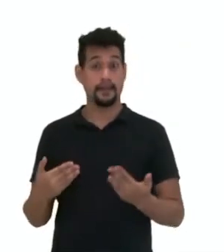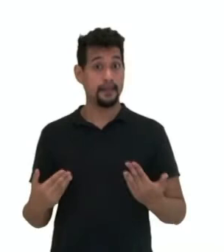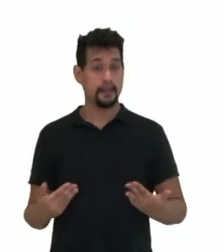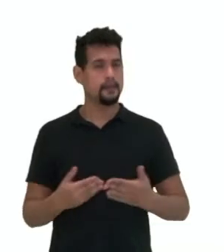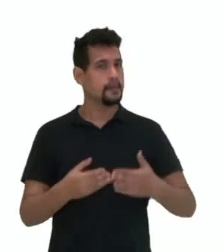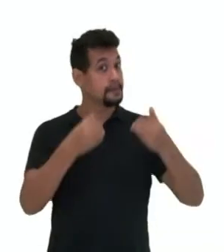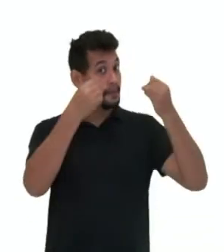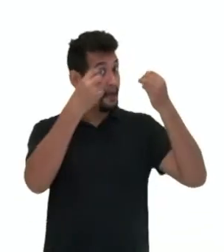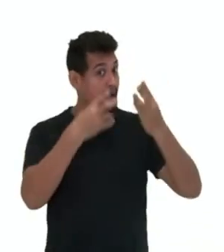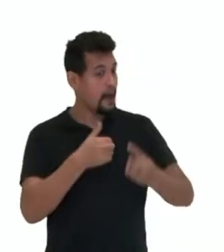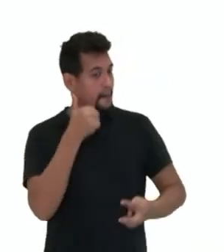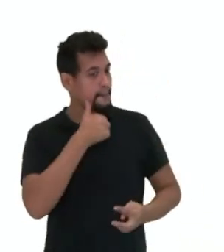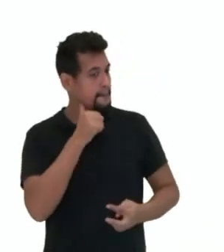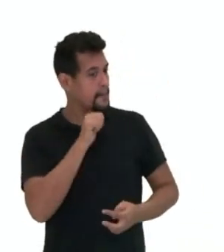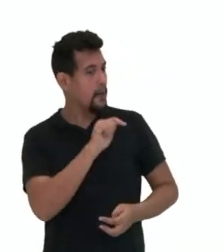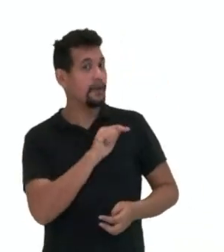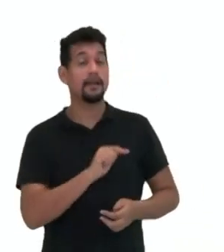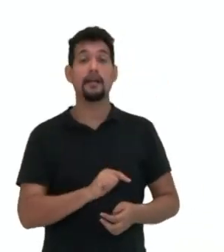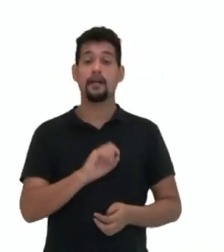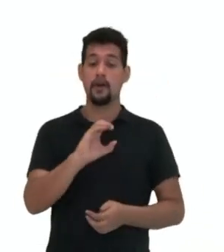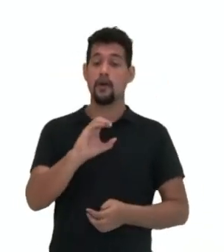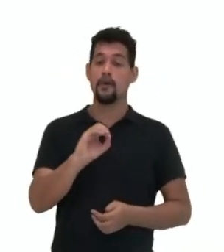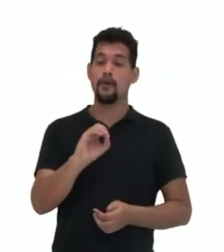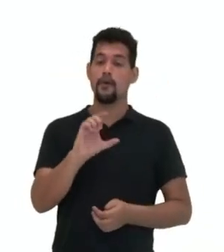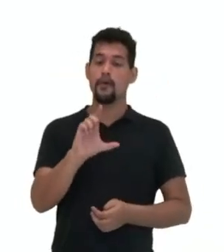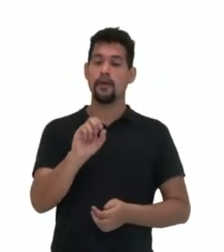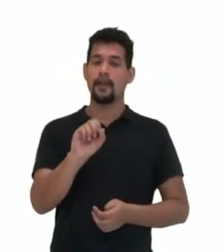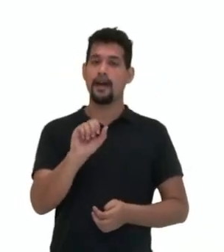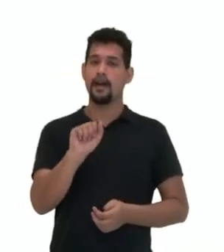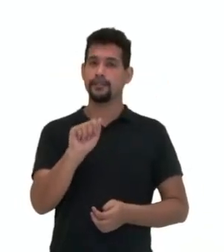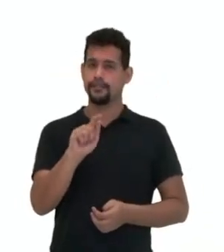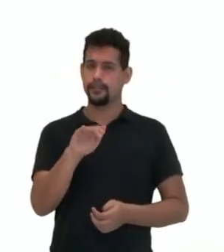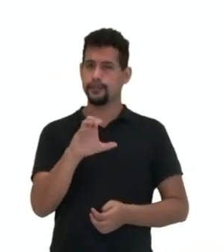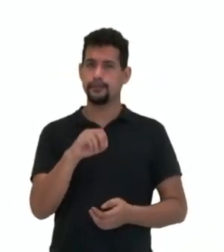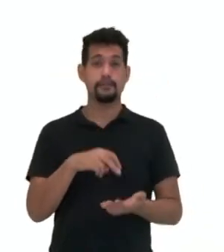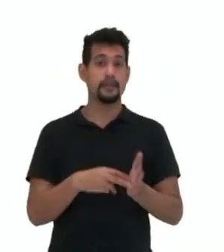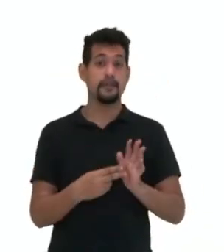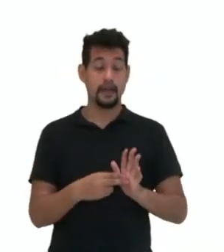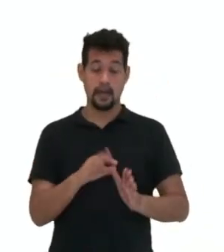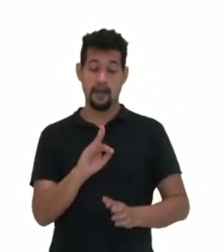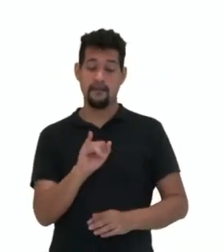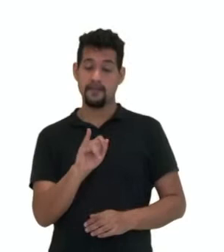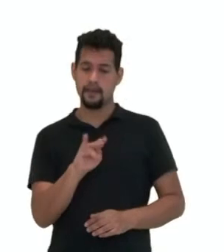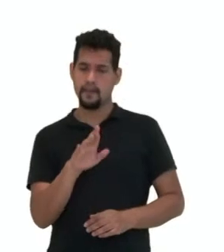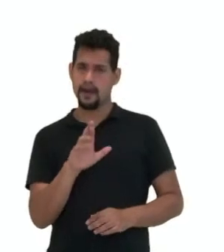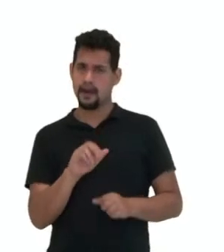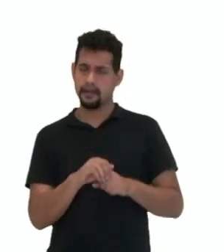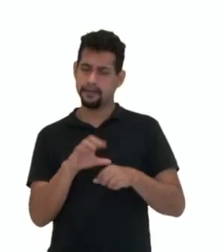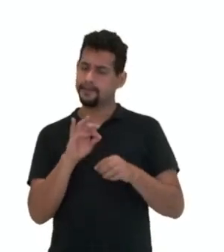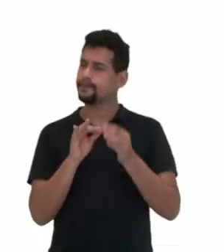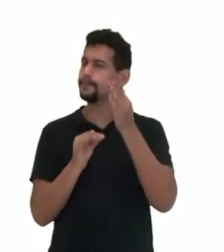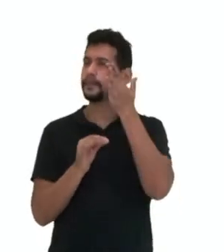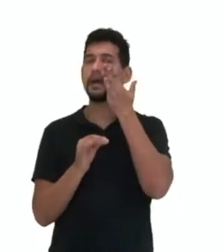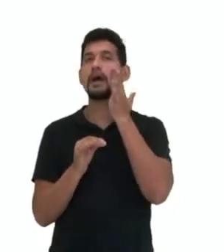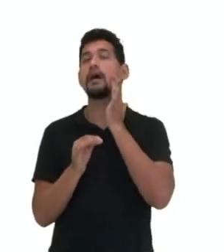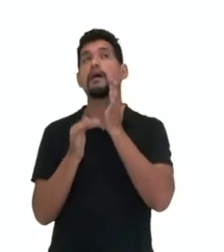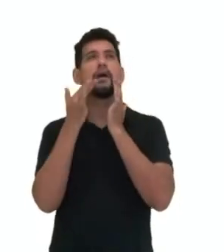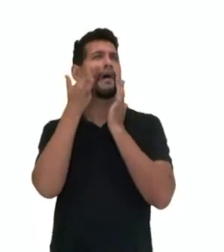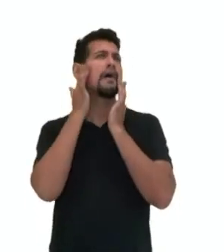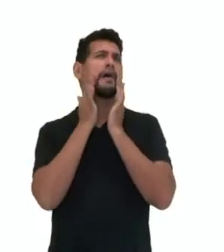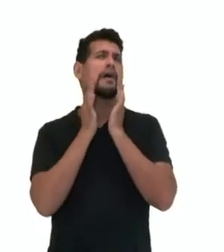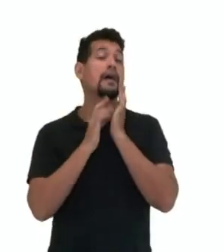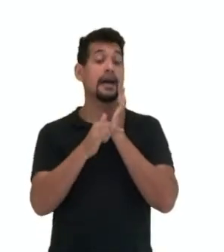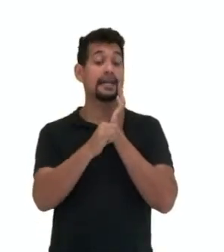colágeno é uma fibra do tecido conjuntivo propriamente dito, né? Do tecido conjuntivo. Ele representa 70%